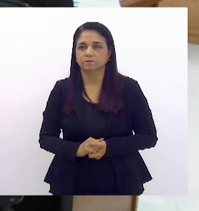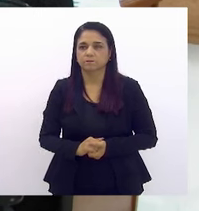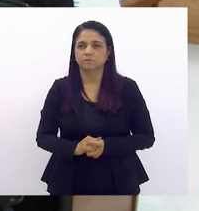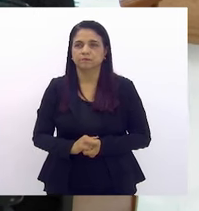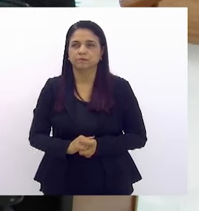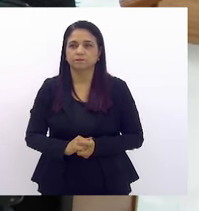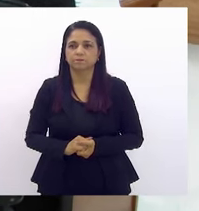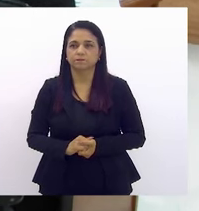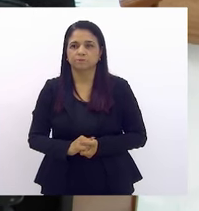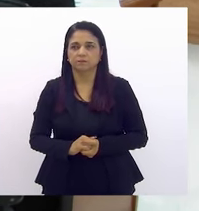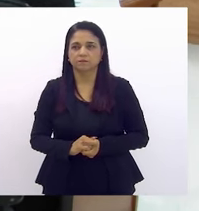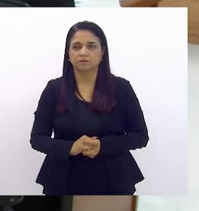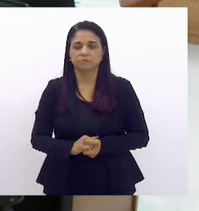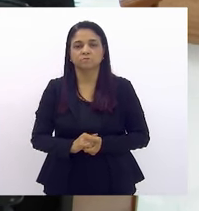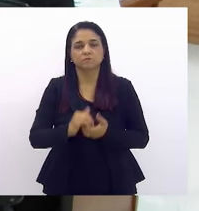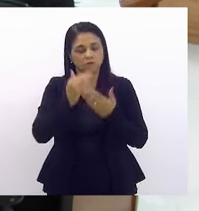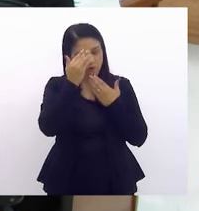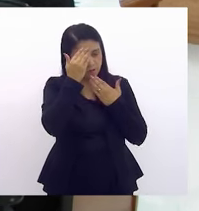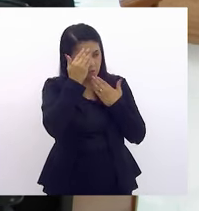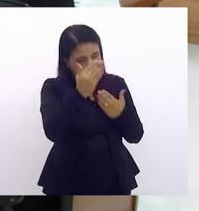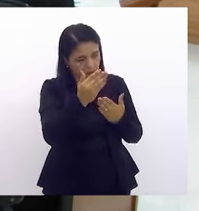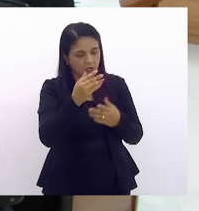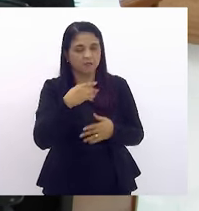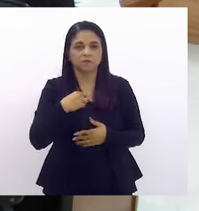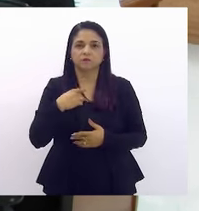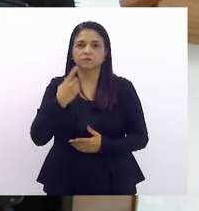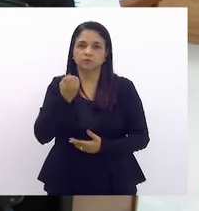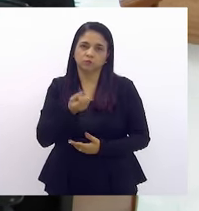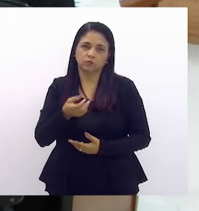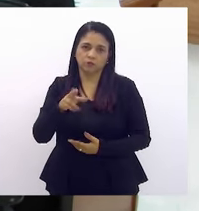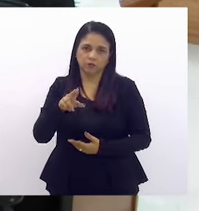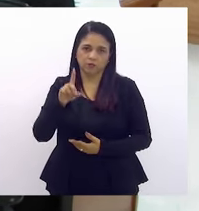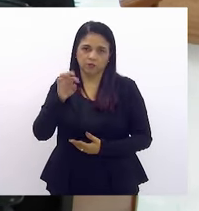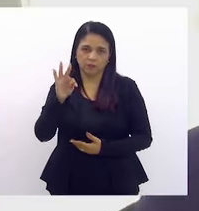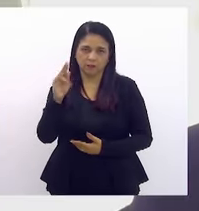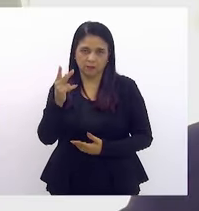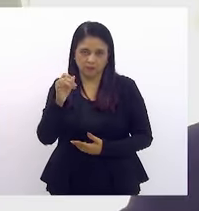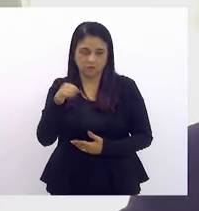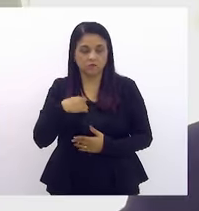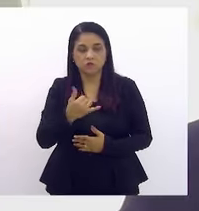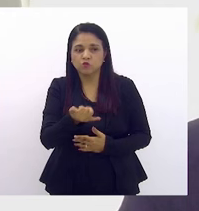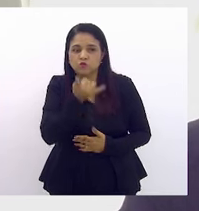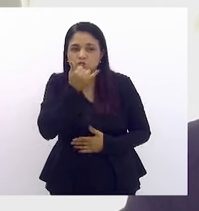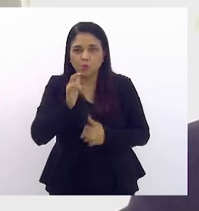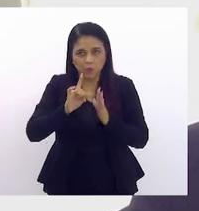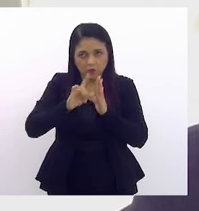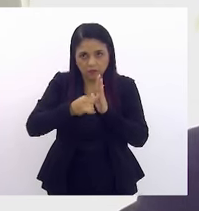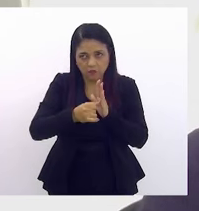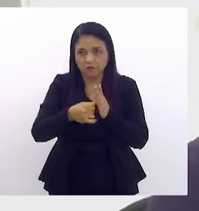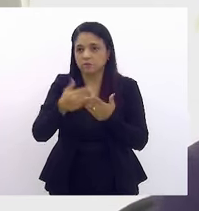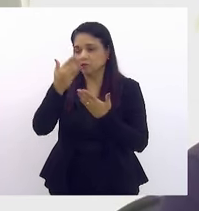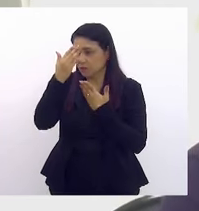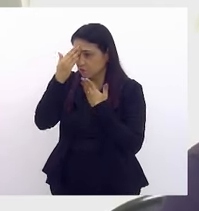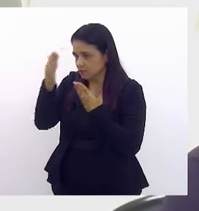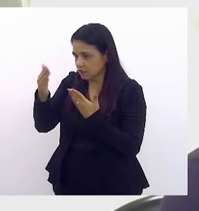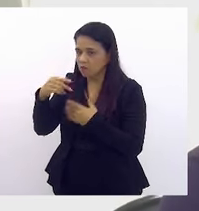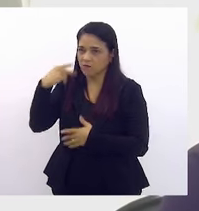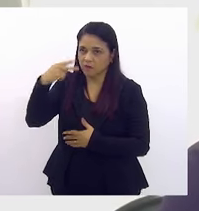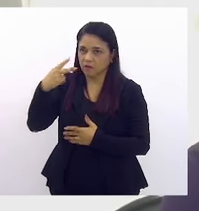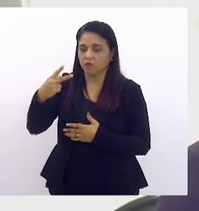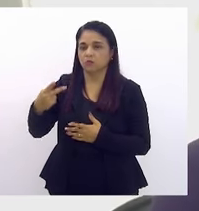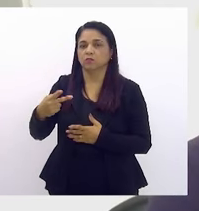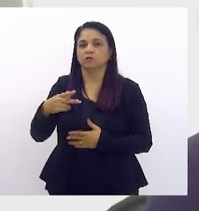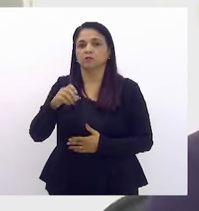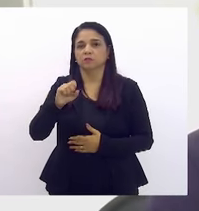Boa. Muito obrigado, doutora Thaís. Primeiro, desculpar pelo atraso, agradecer ao vereador Xande pela condução na